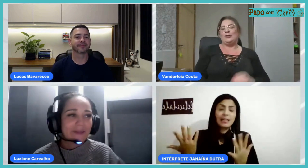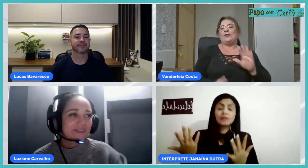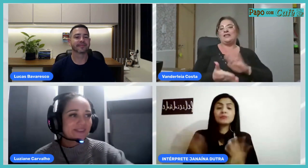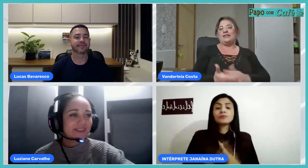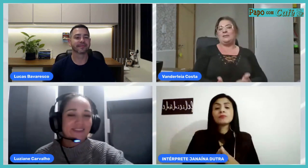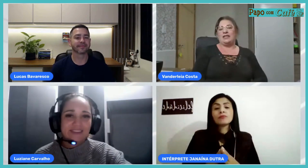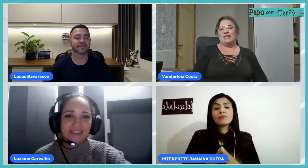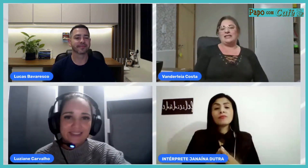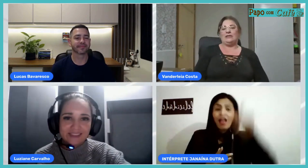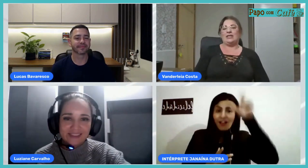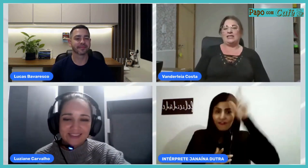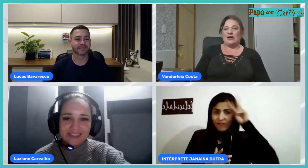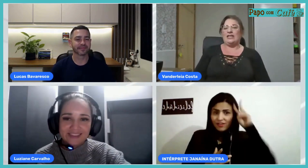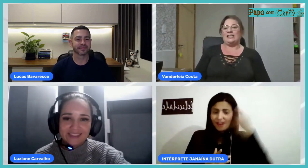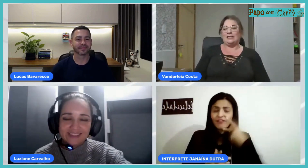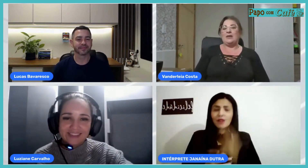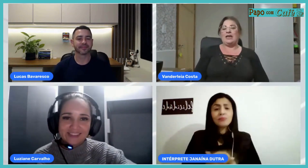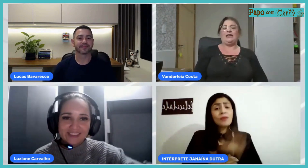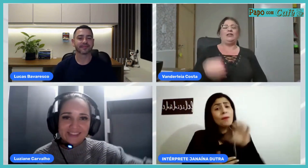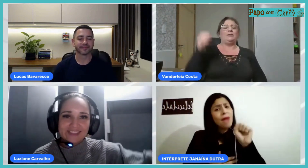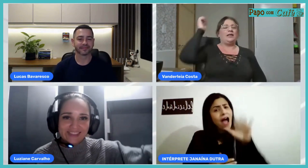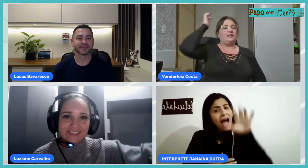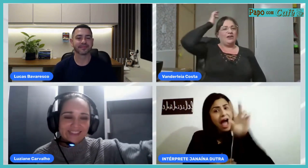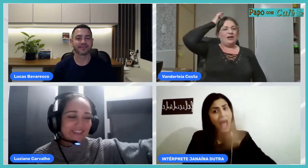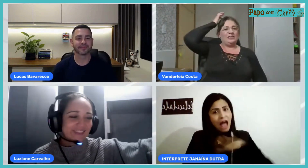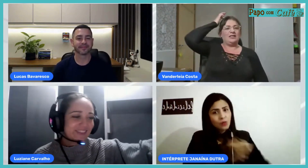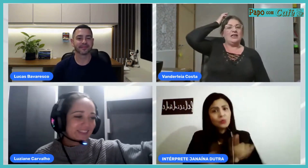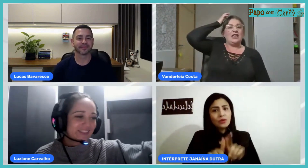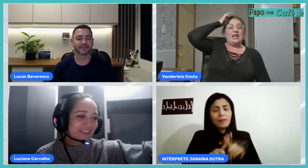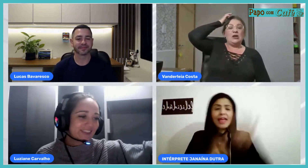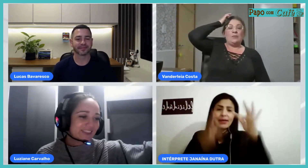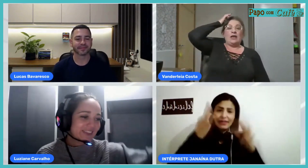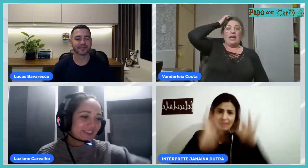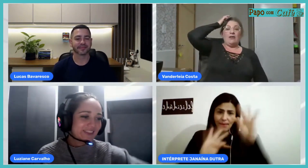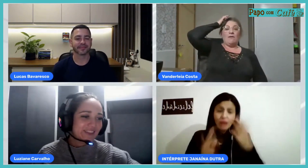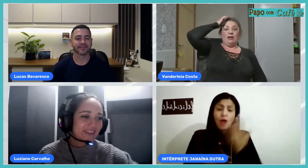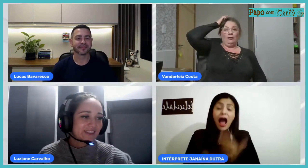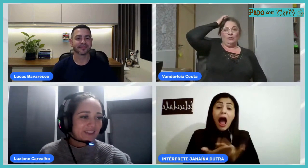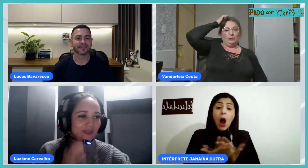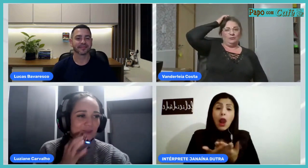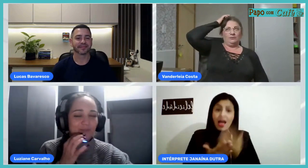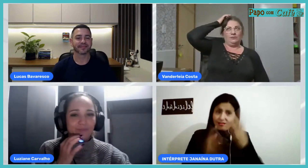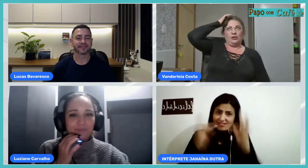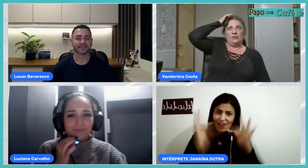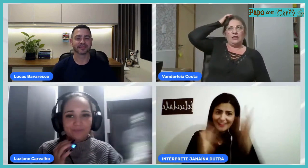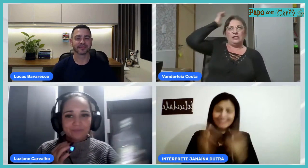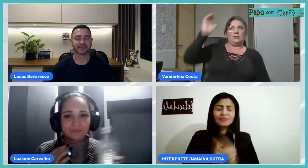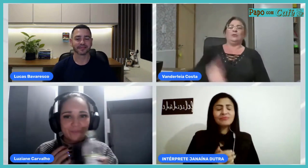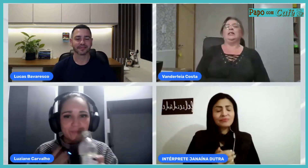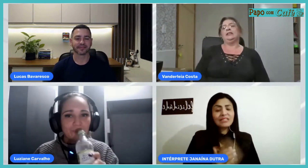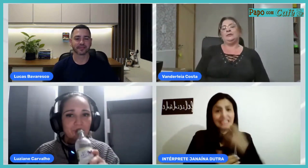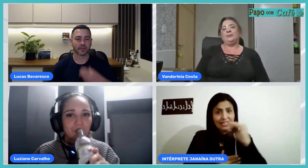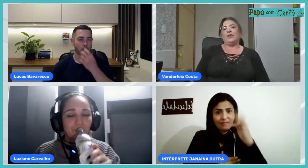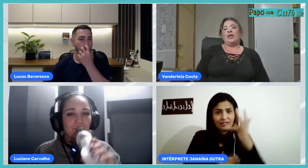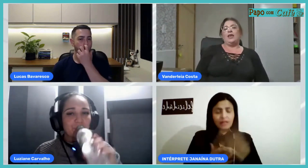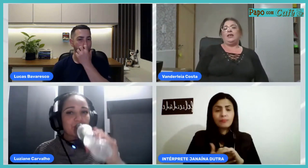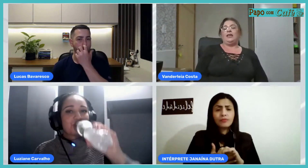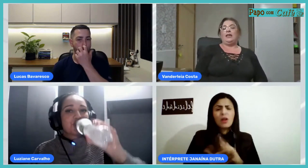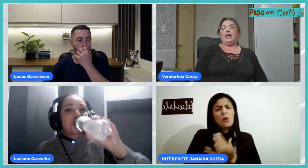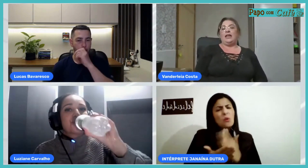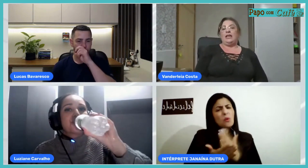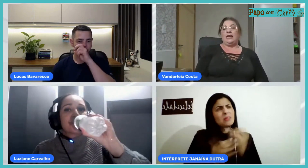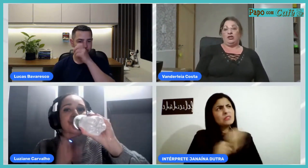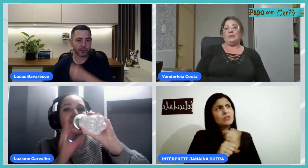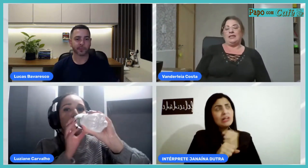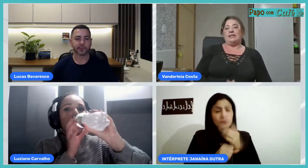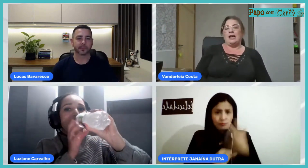um aluno que eu faço interpretação das teóricas também, né? Eu interpreto teórica. E eu peguei um aluno, foi no início do ano,